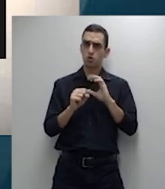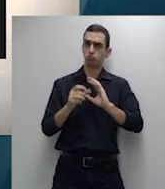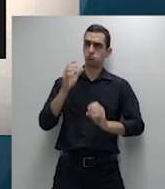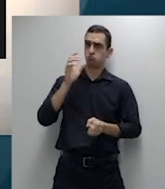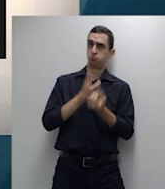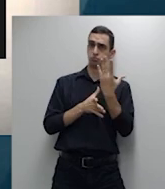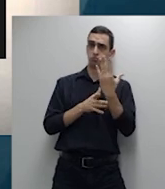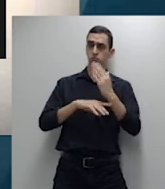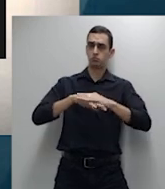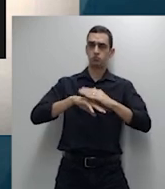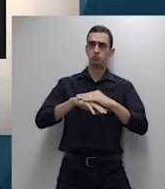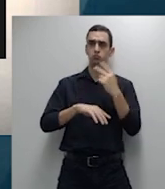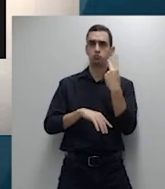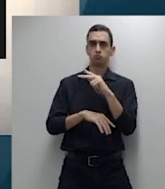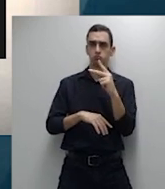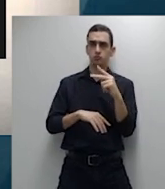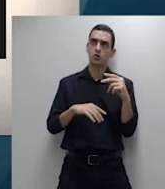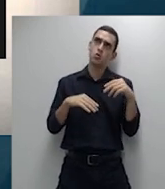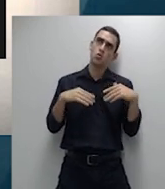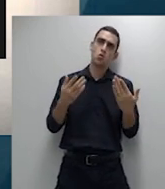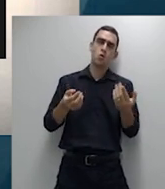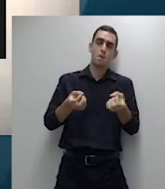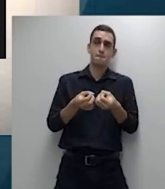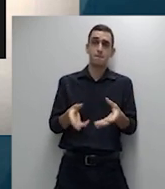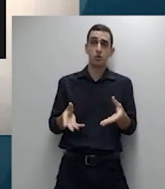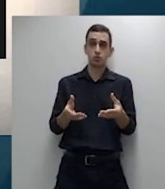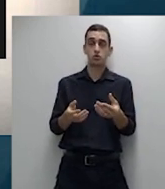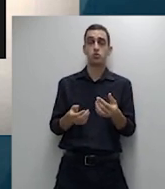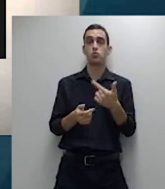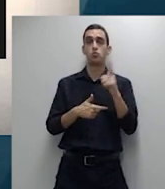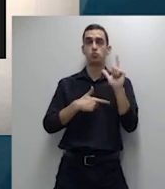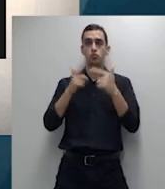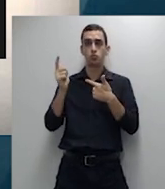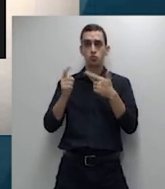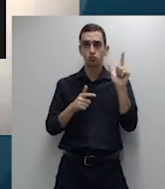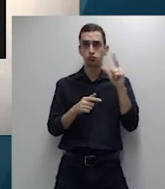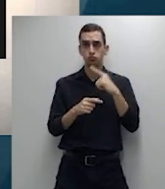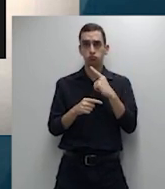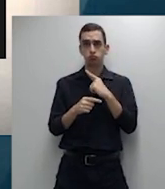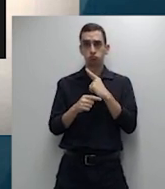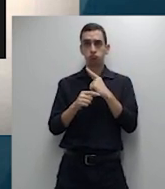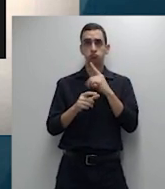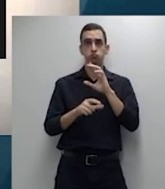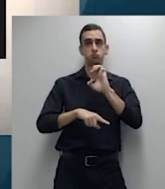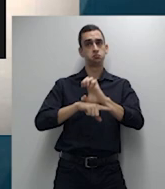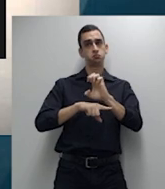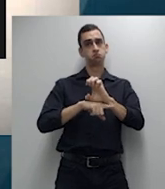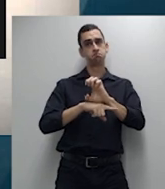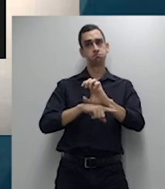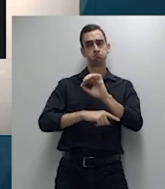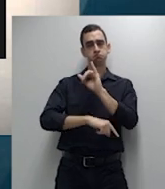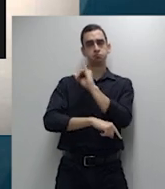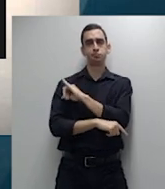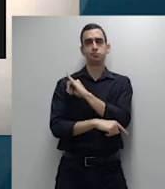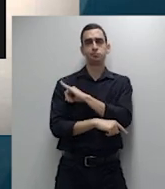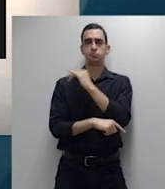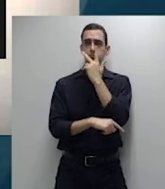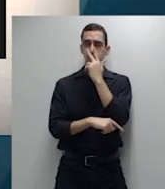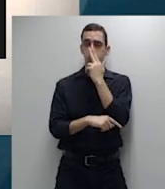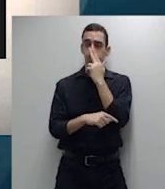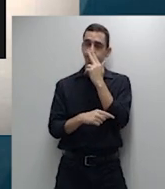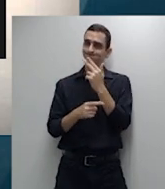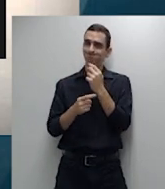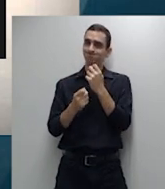com prejuízo ao outro ente federativo ao estado do Rio de Janeiro parece que isso não é possível